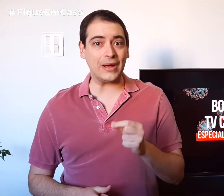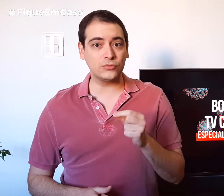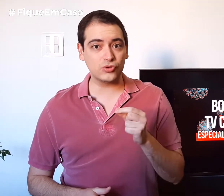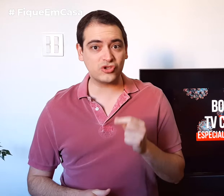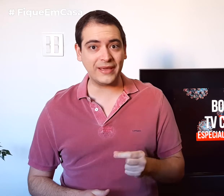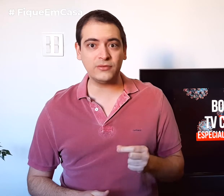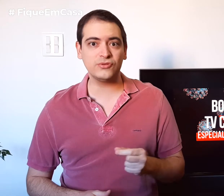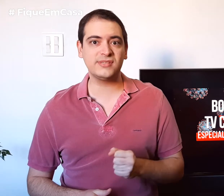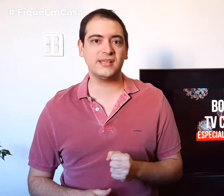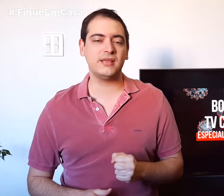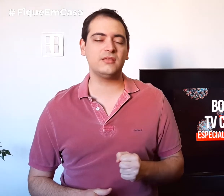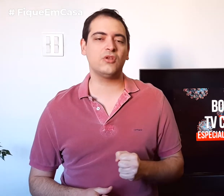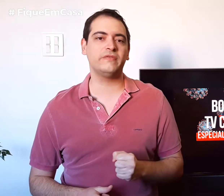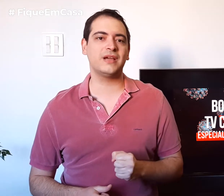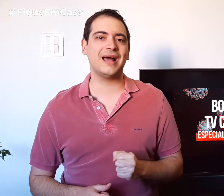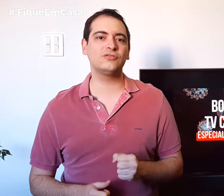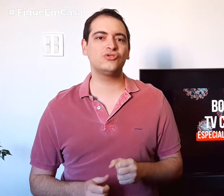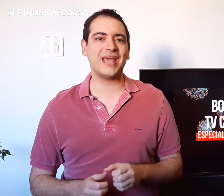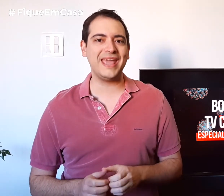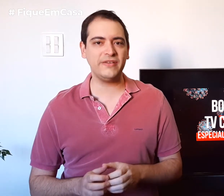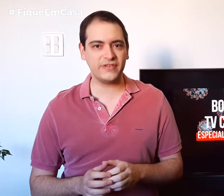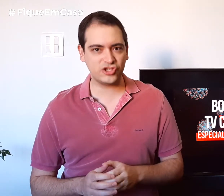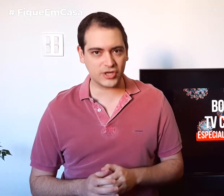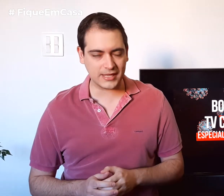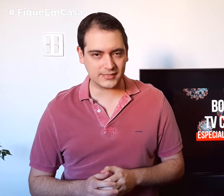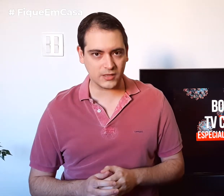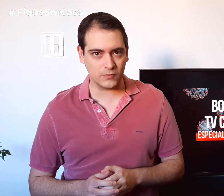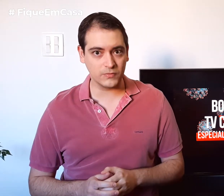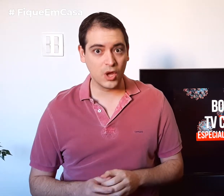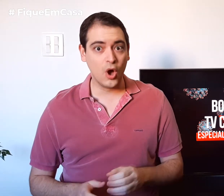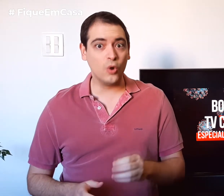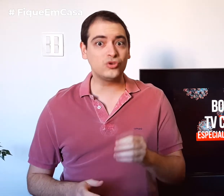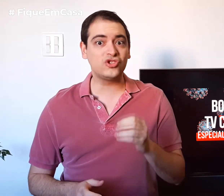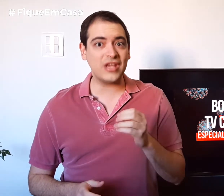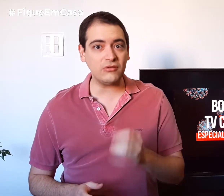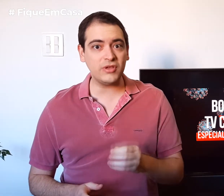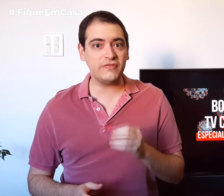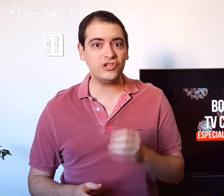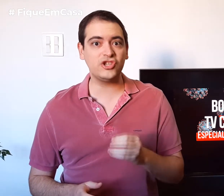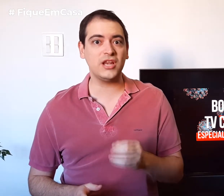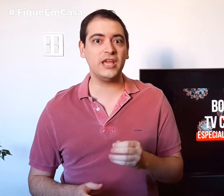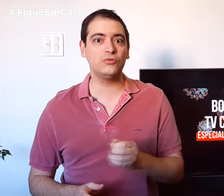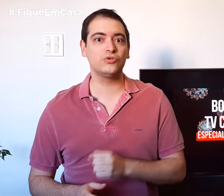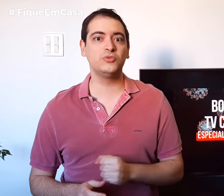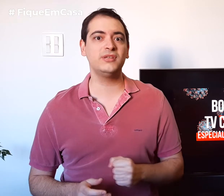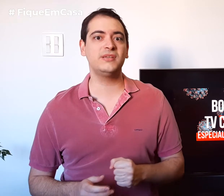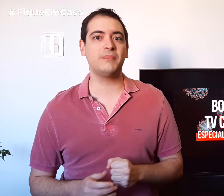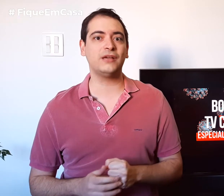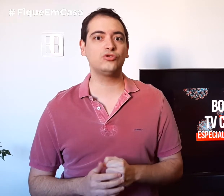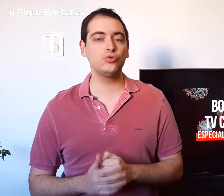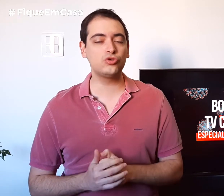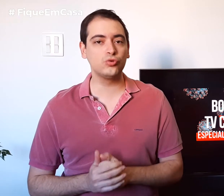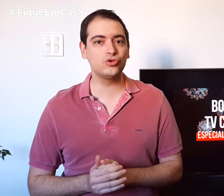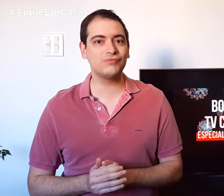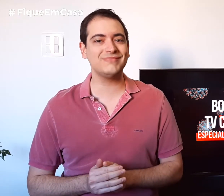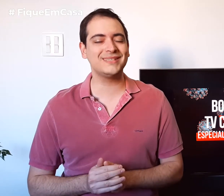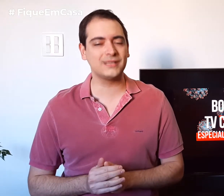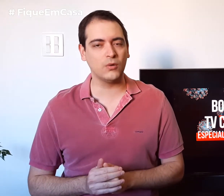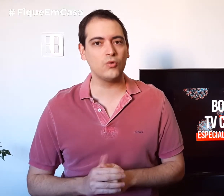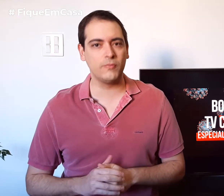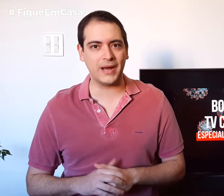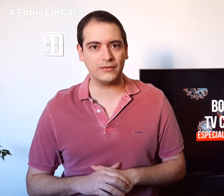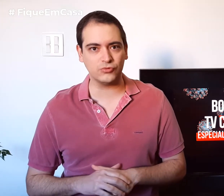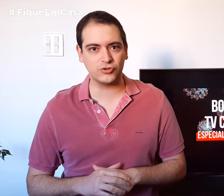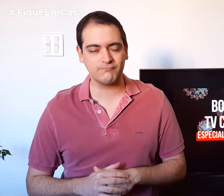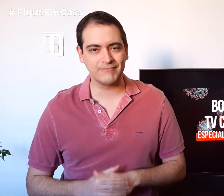e 479 casos em investigação. Os 120 leitos municipais do SUS